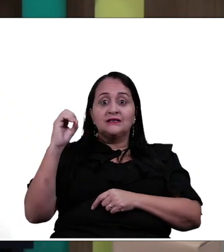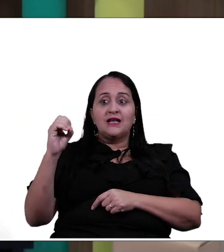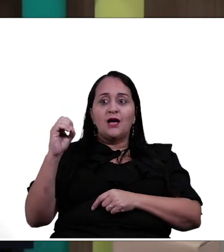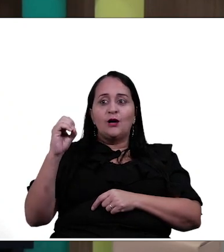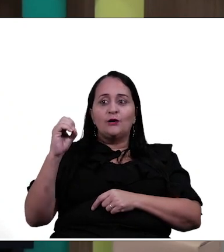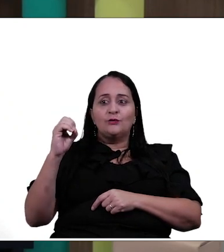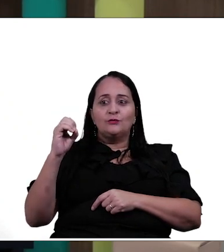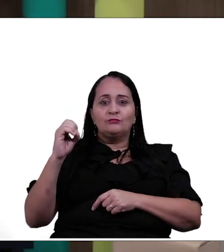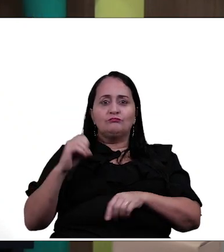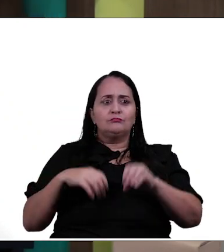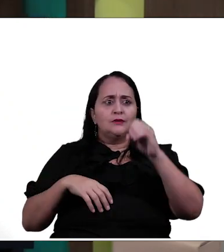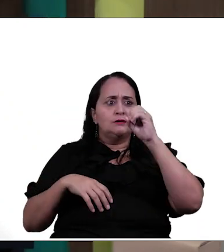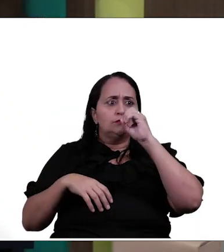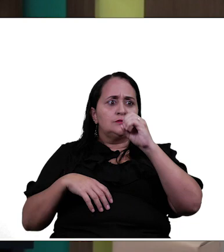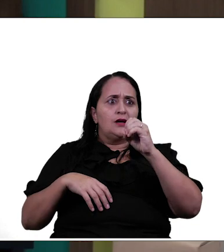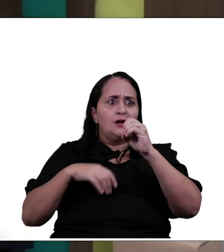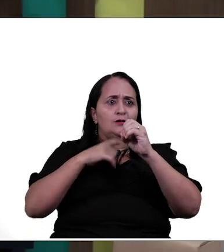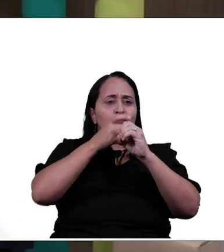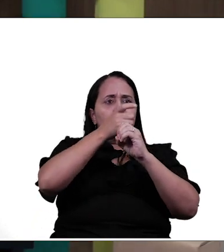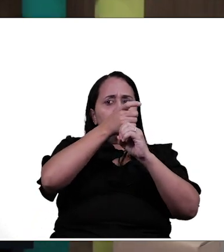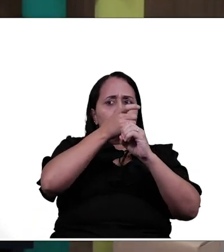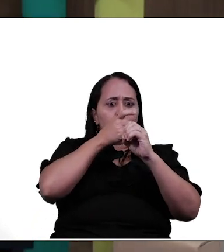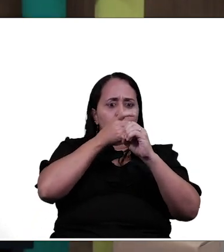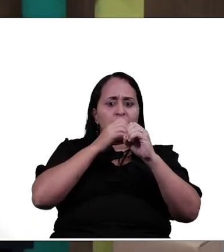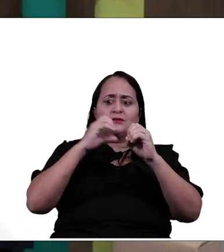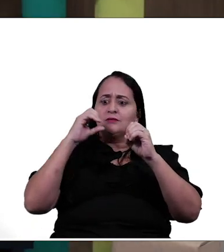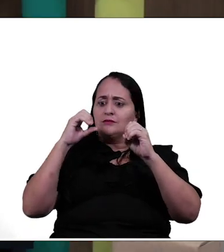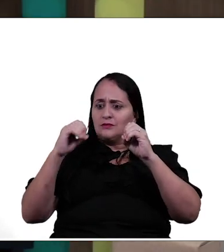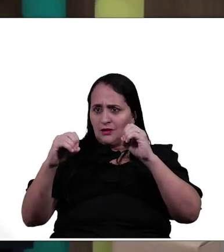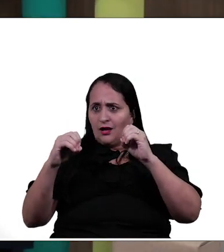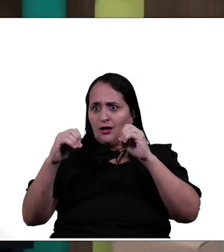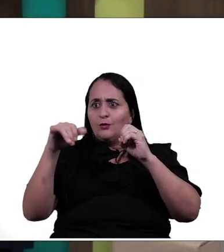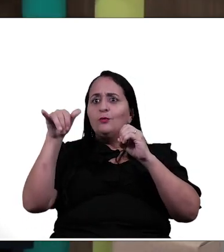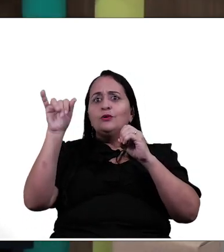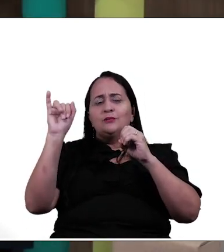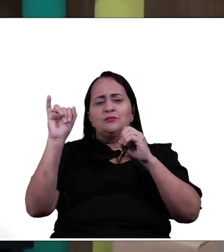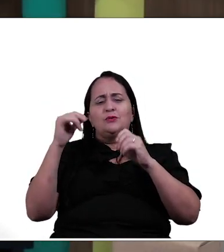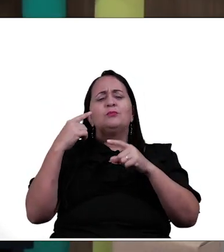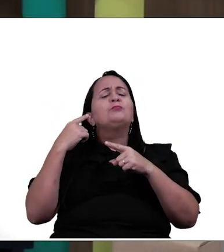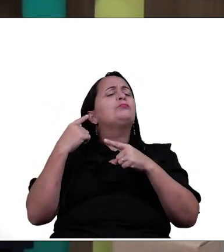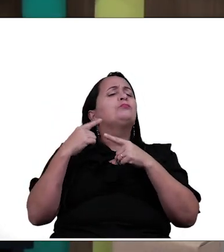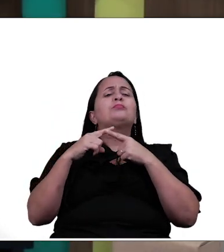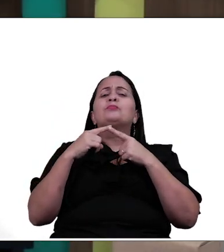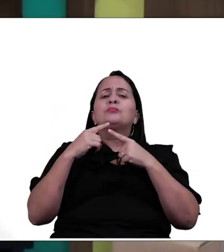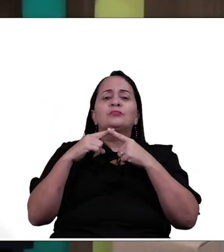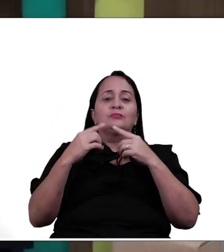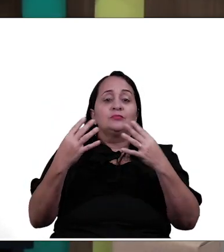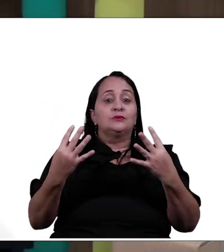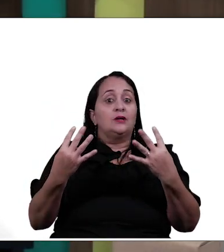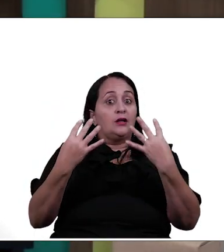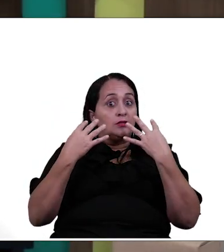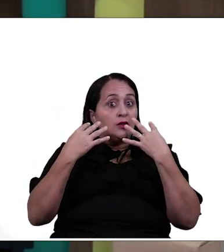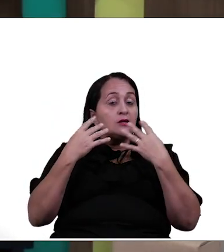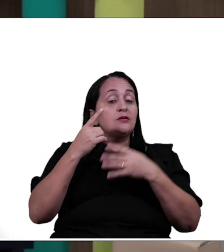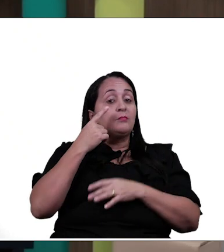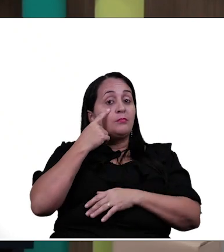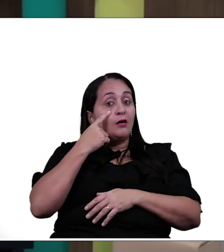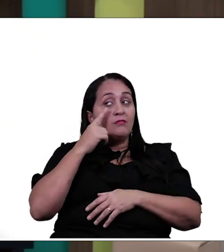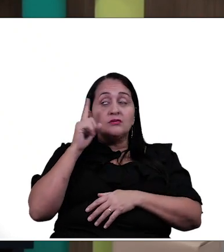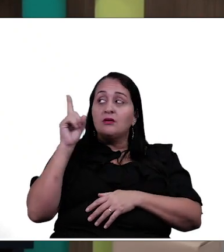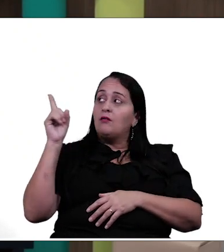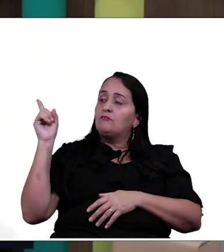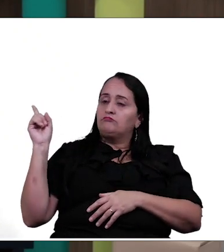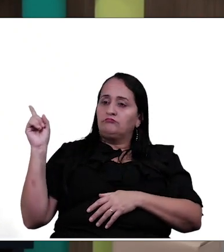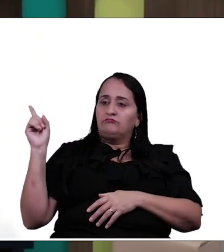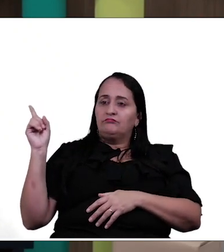incluindo o zero. Correto? Ah, mas professor, e todos esses subconjuntos